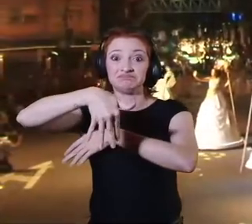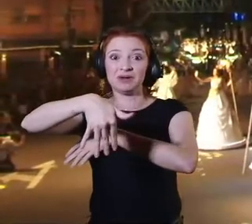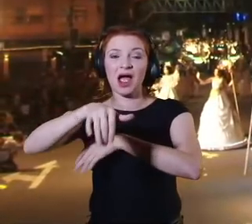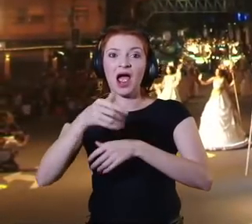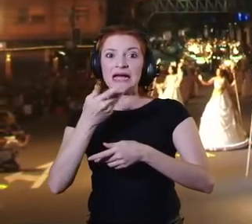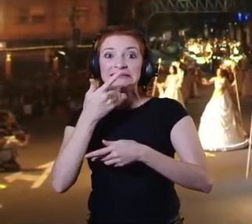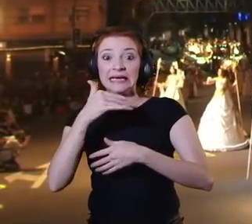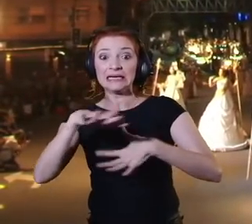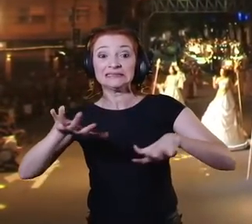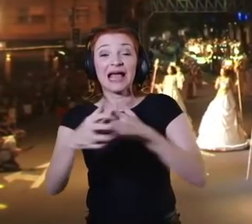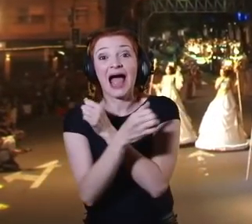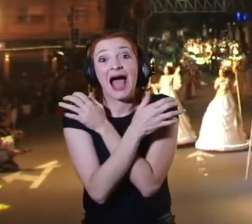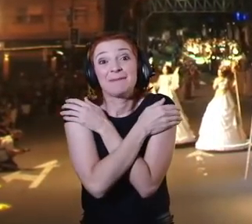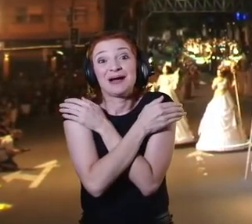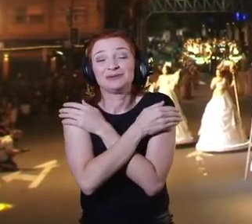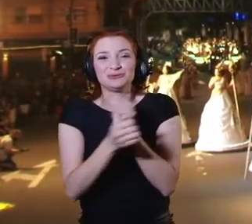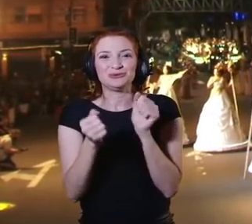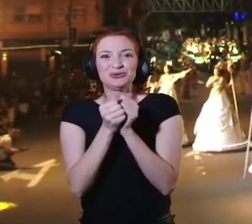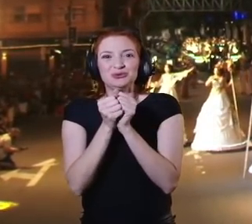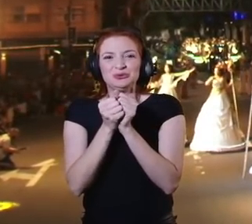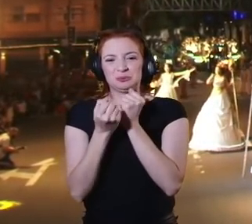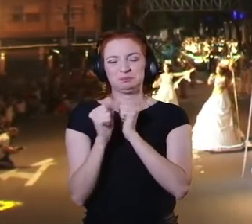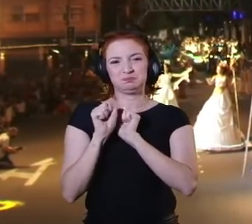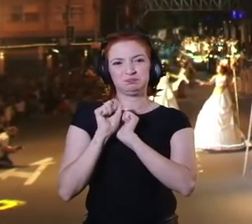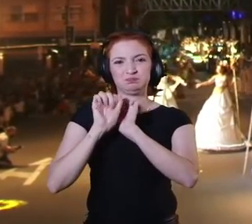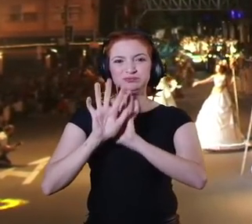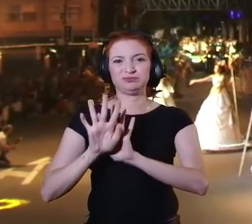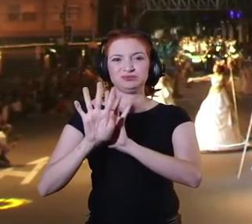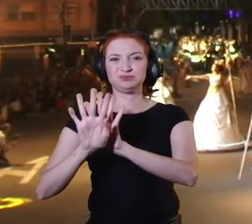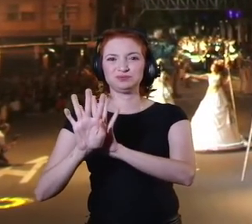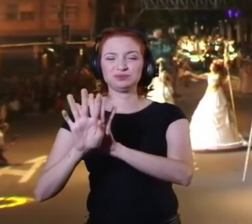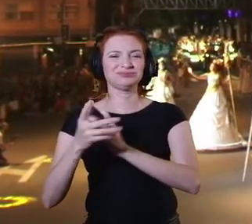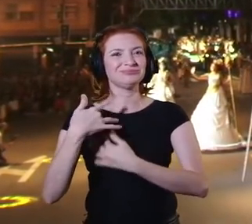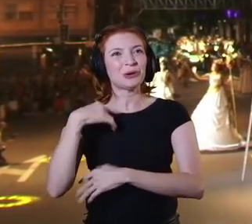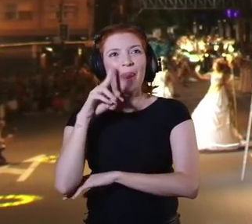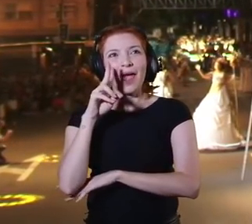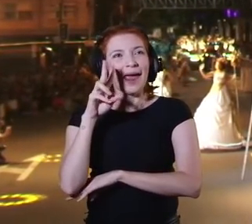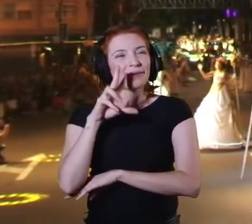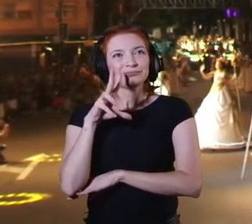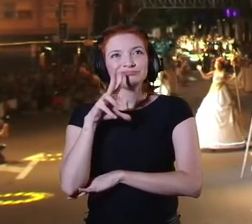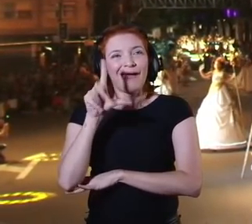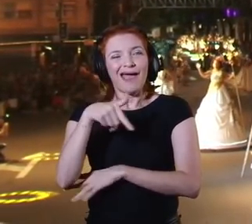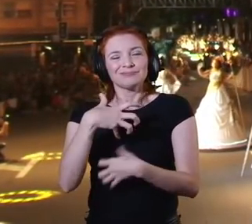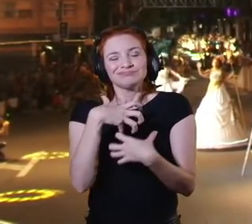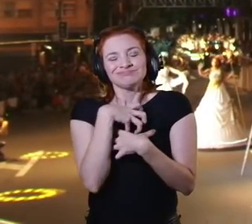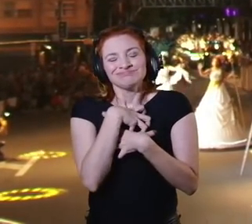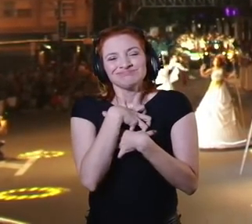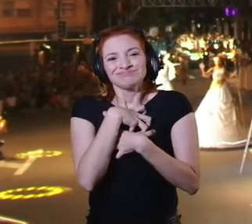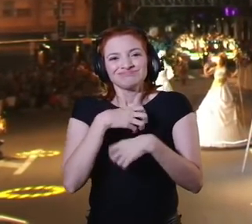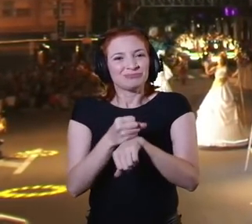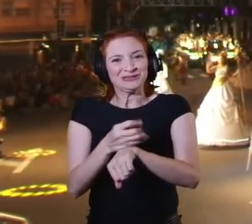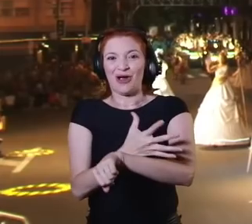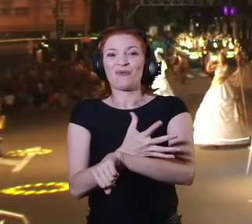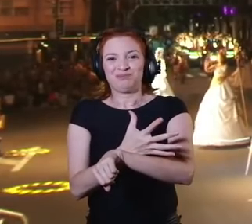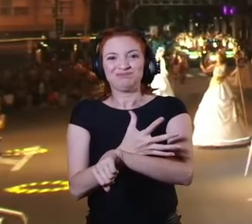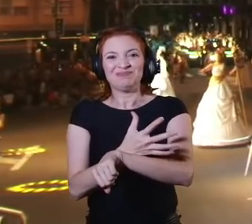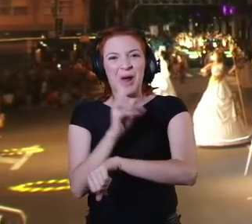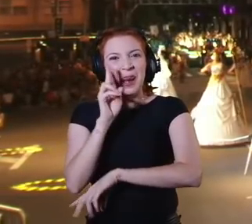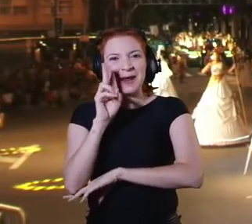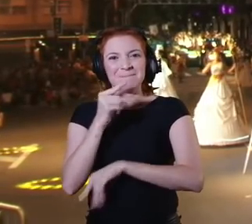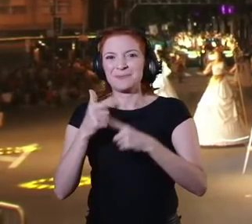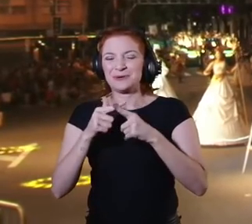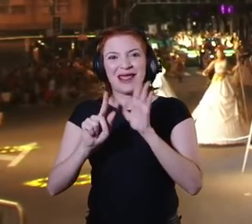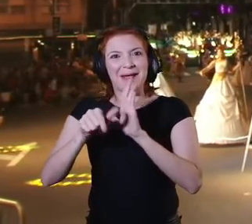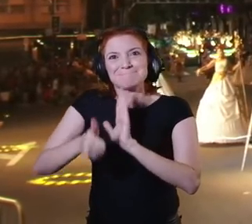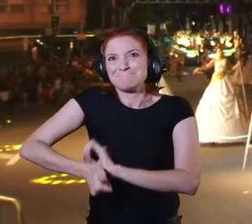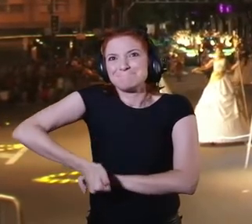nos abraçavam e caminhavam junto conosco. Então, uma lembrança muito, muito emocionante, assim, porque para mim foi o melhor